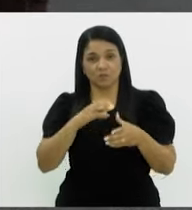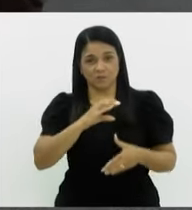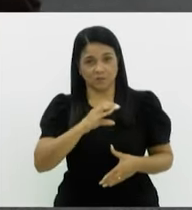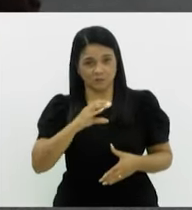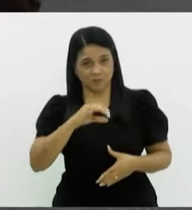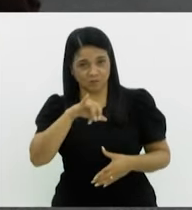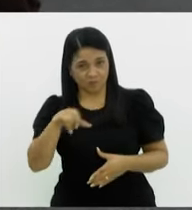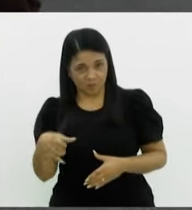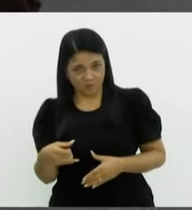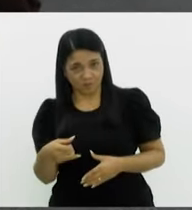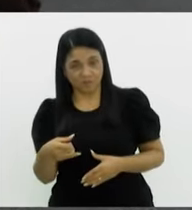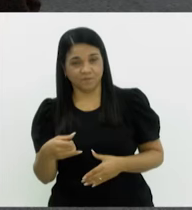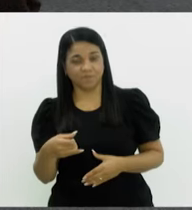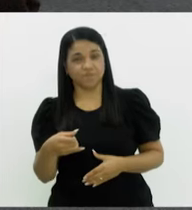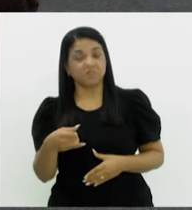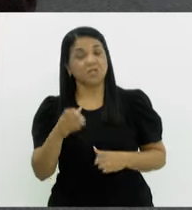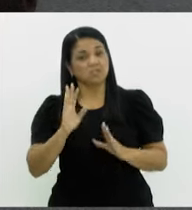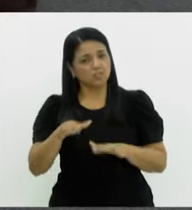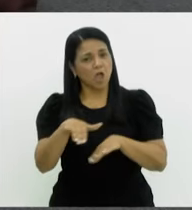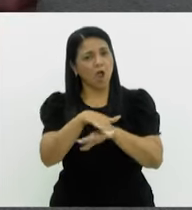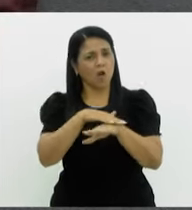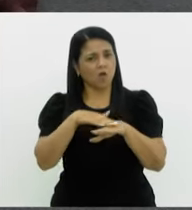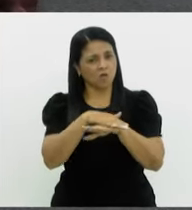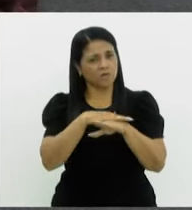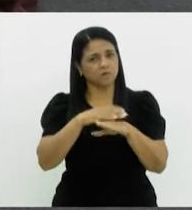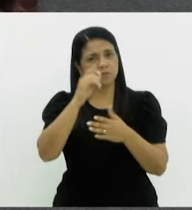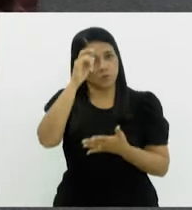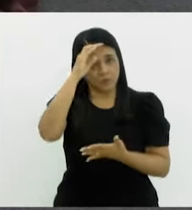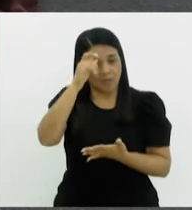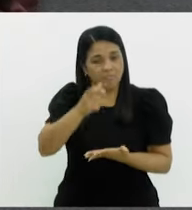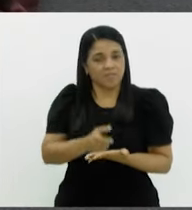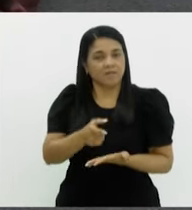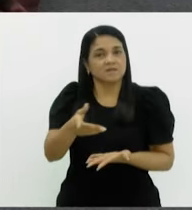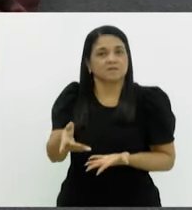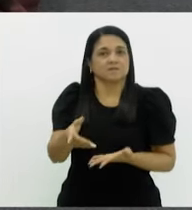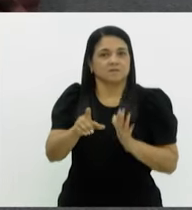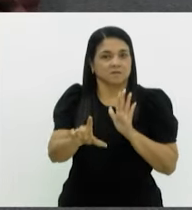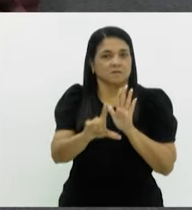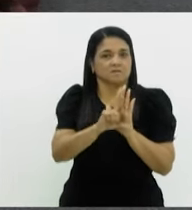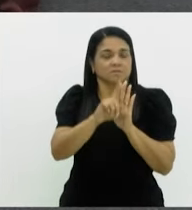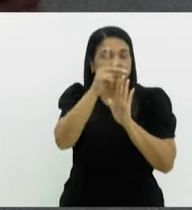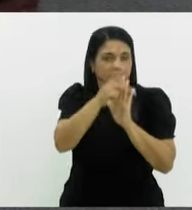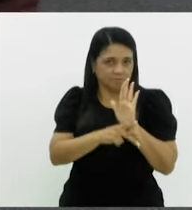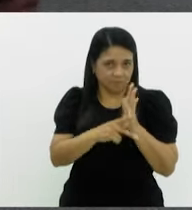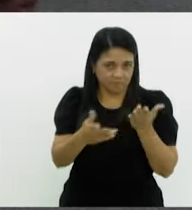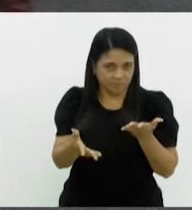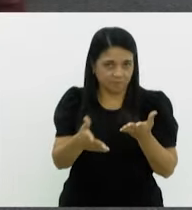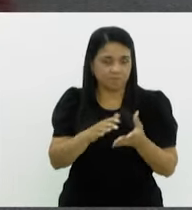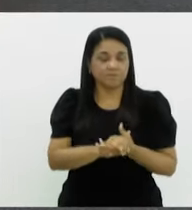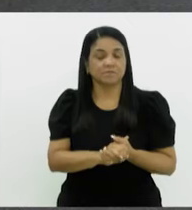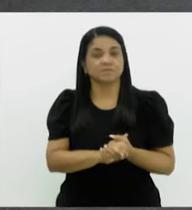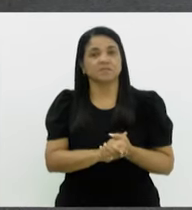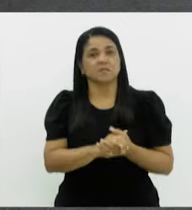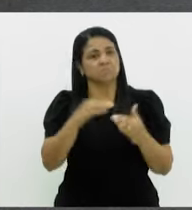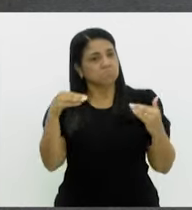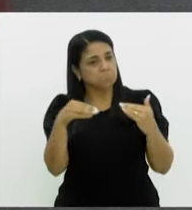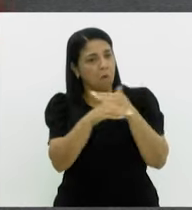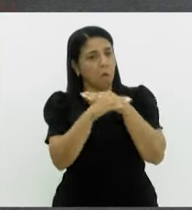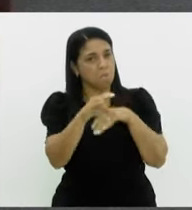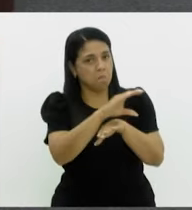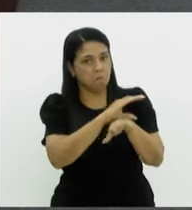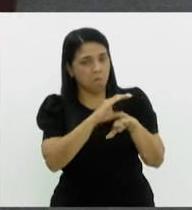gente falou sobre essa tese. Ora, sem constitucionalidade e